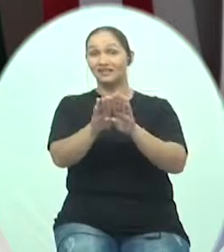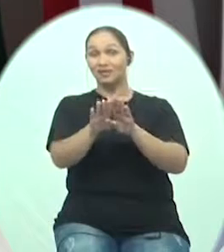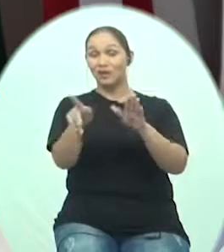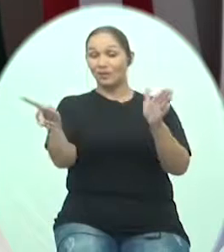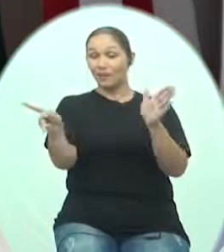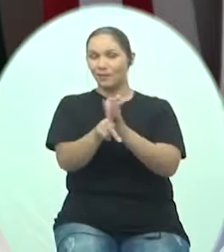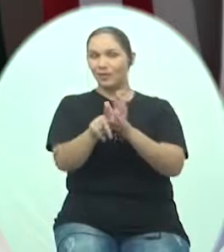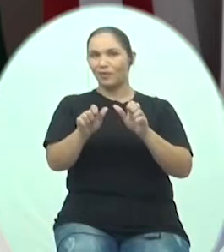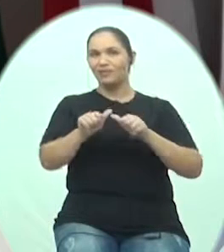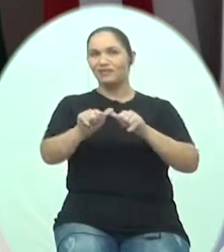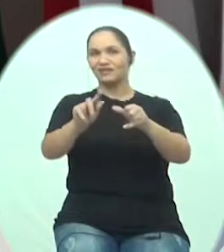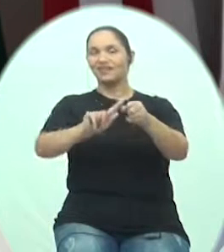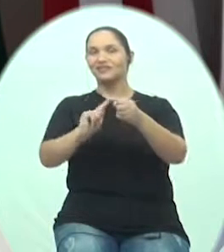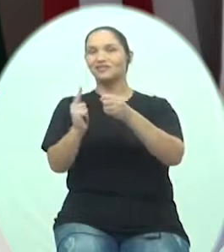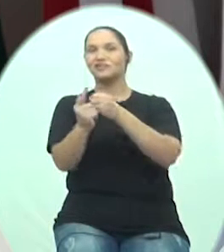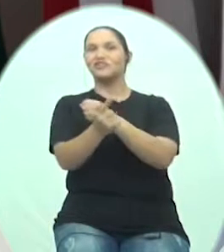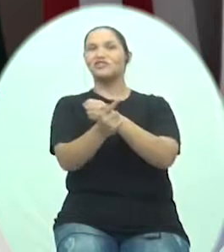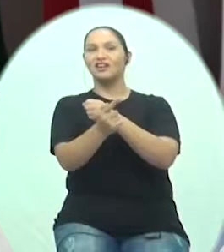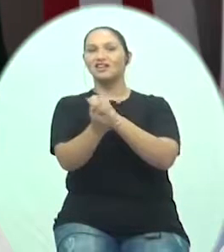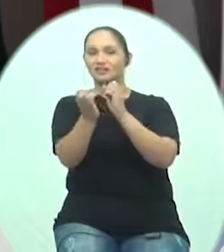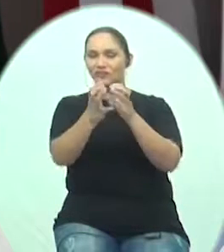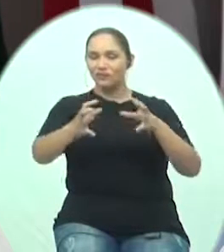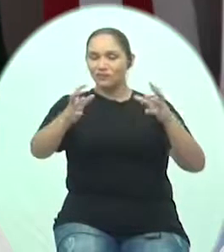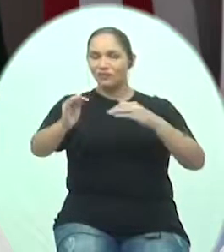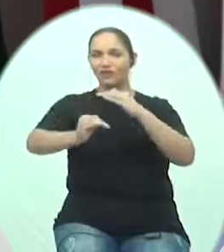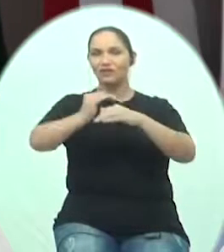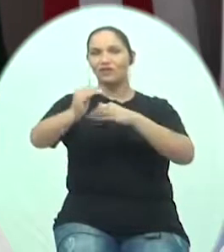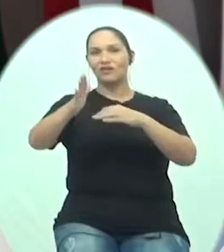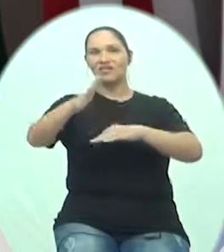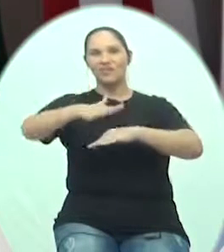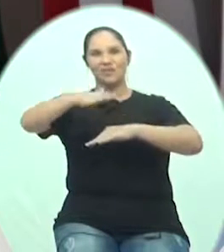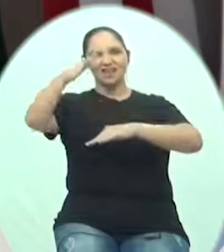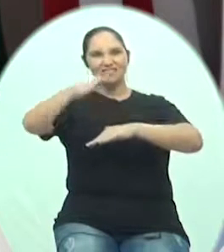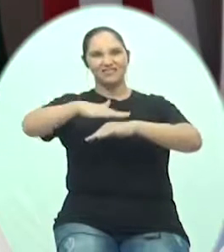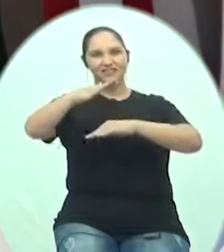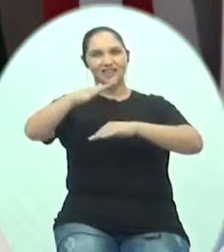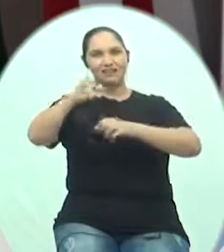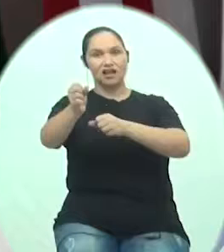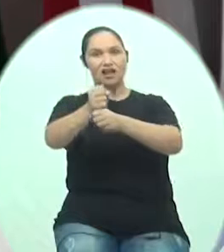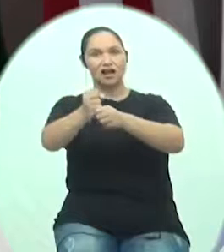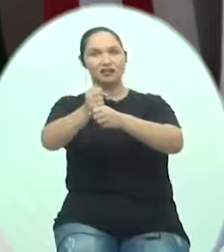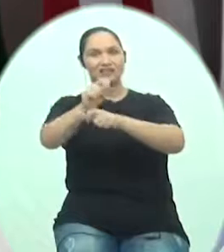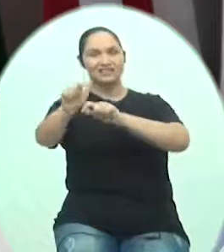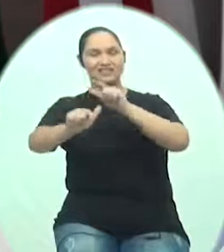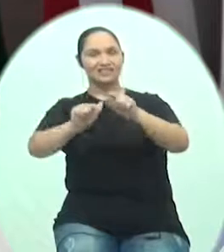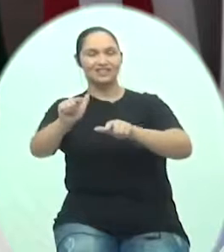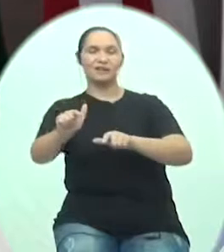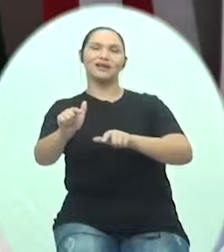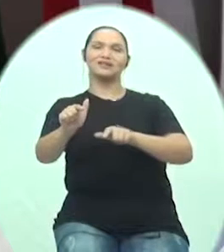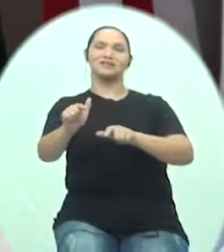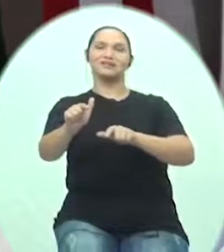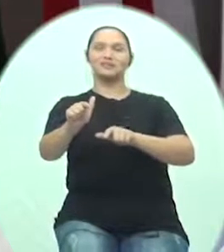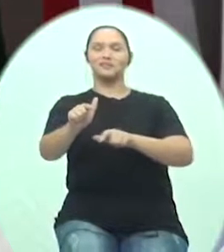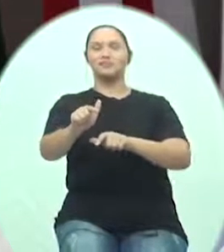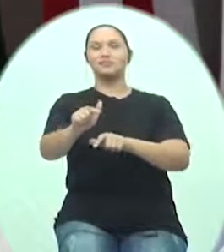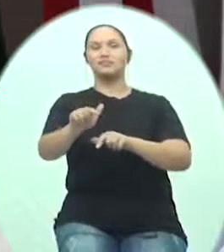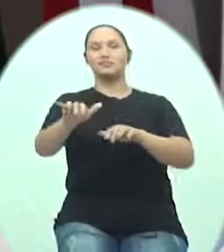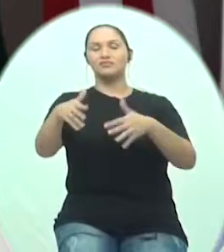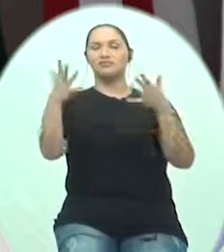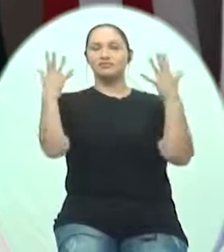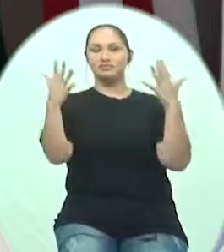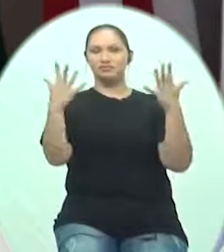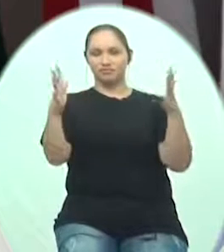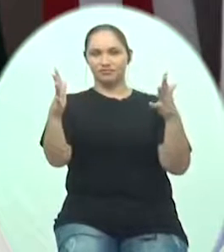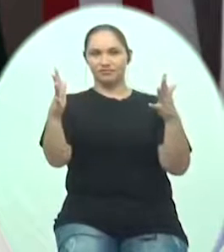60 120 180 e muitos anos pela frente então parabéns a ao seus efil especial e a toda